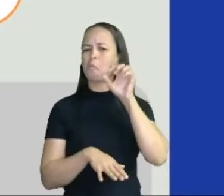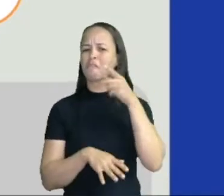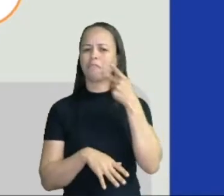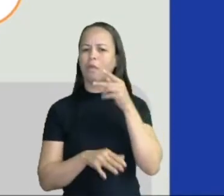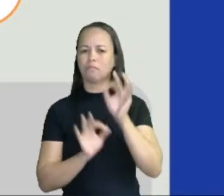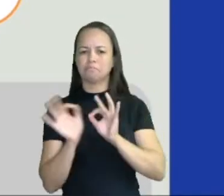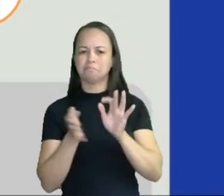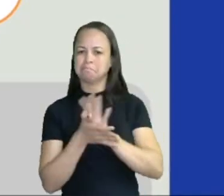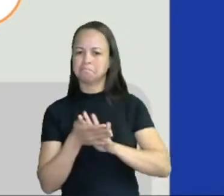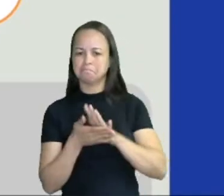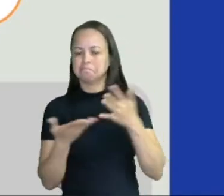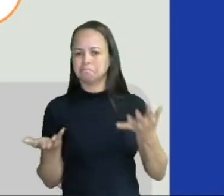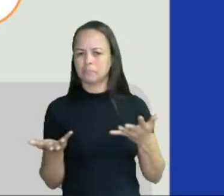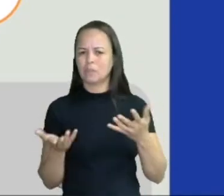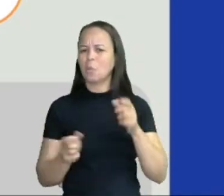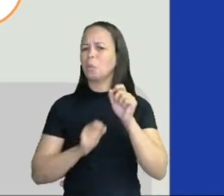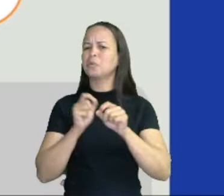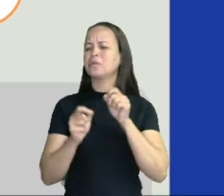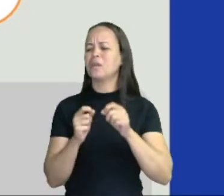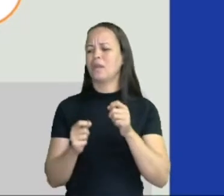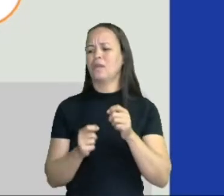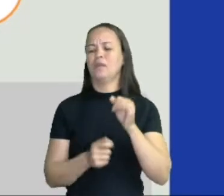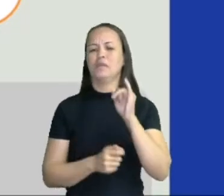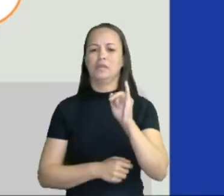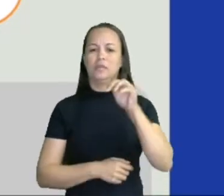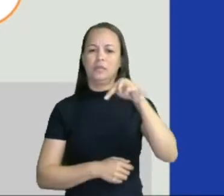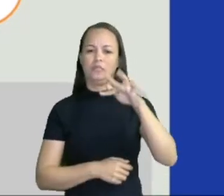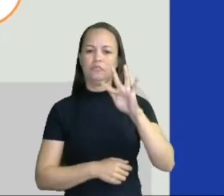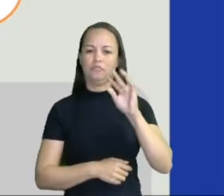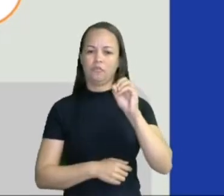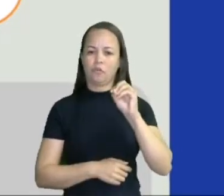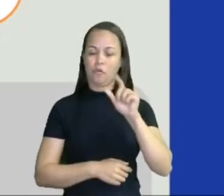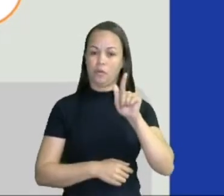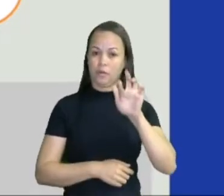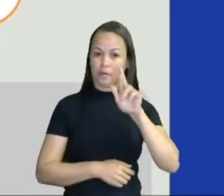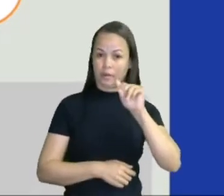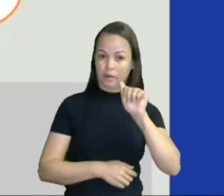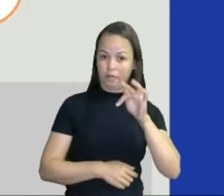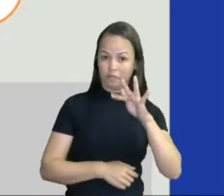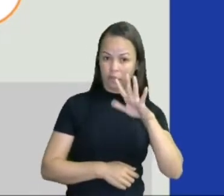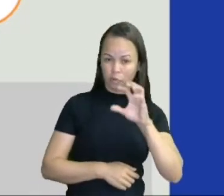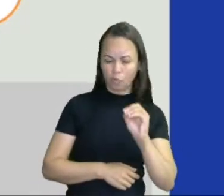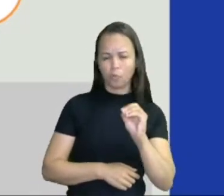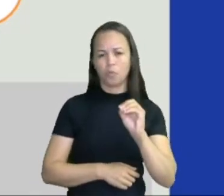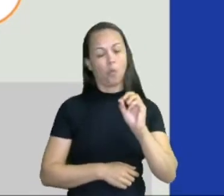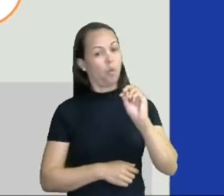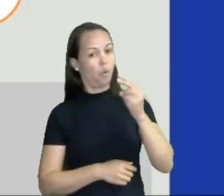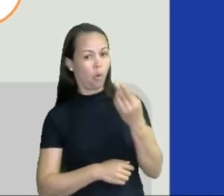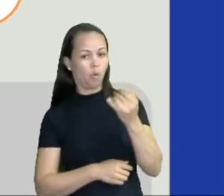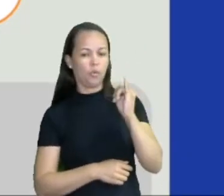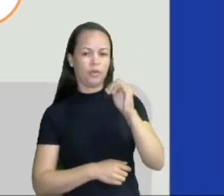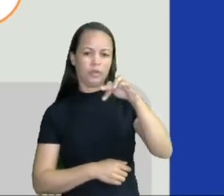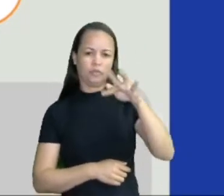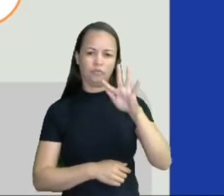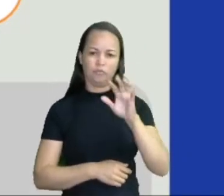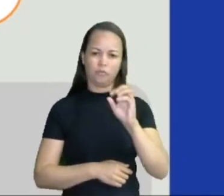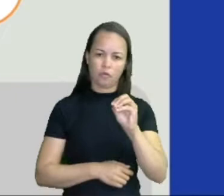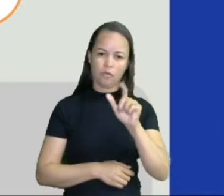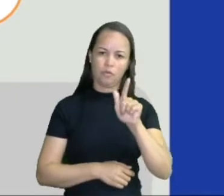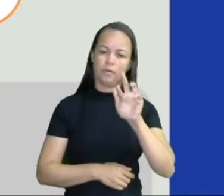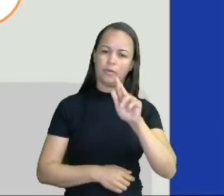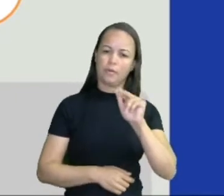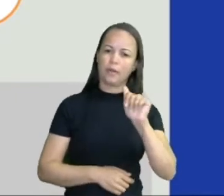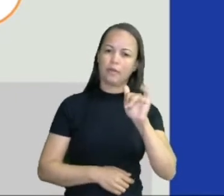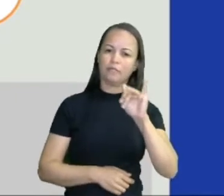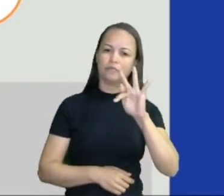que é um infográfico? Um infográfico ou uma infografia é uma representação